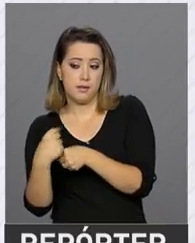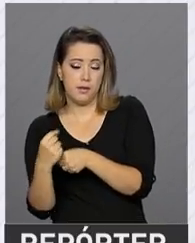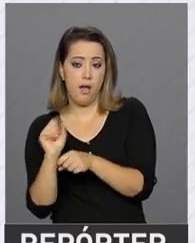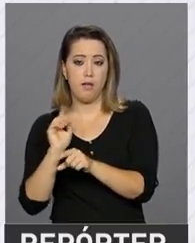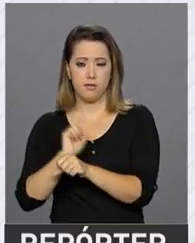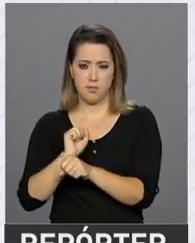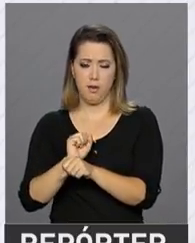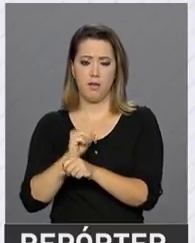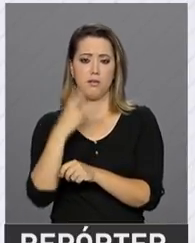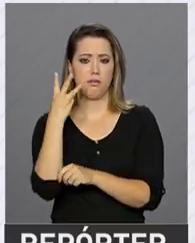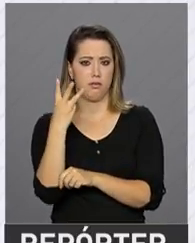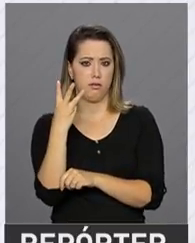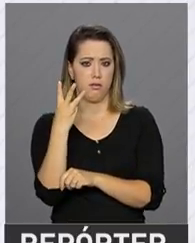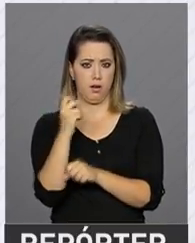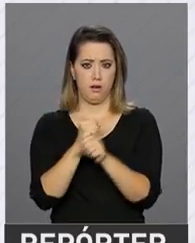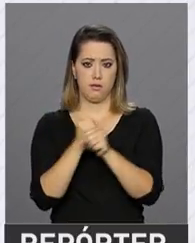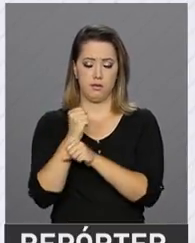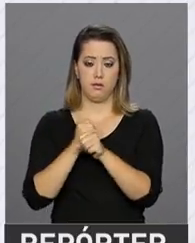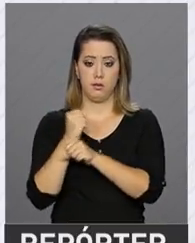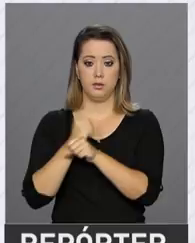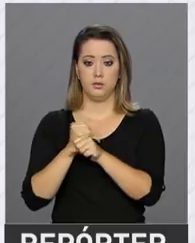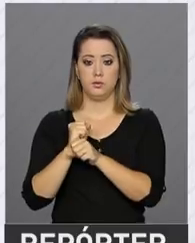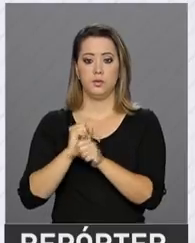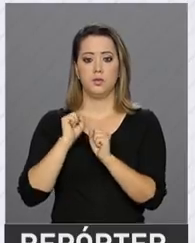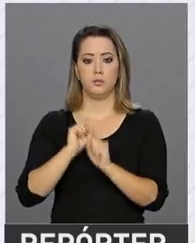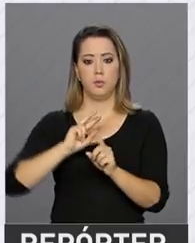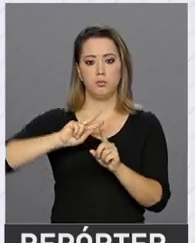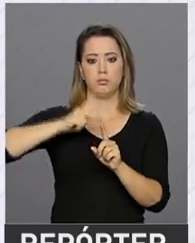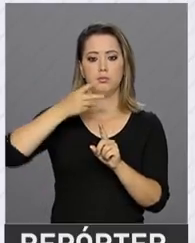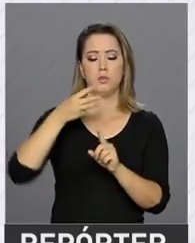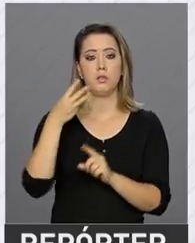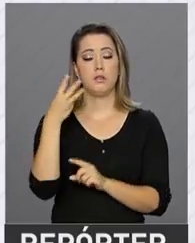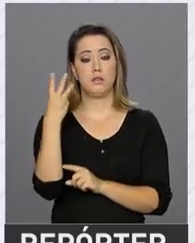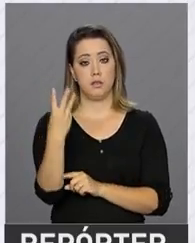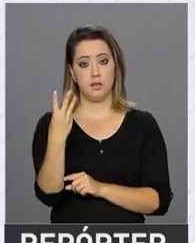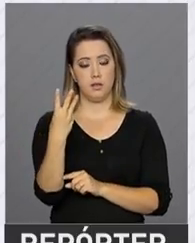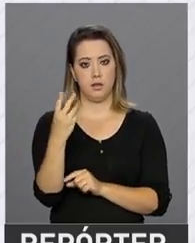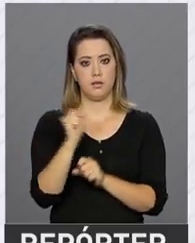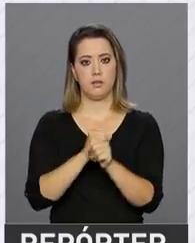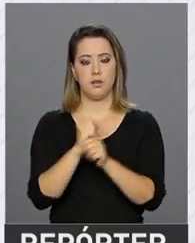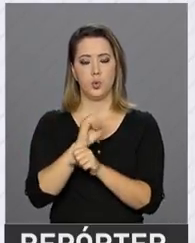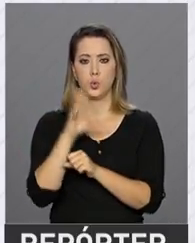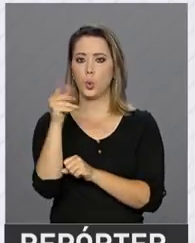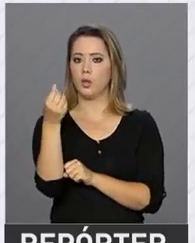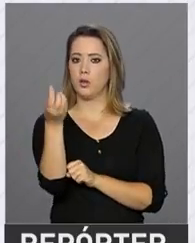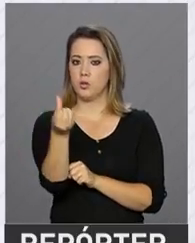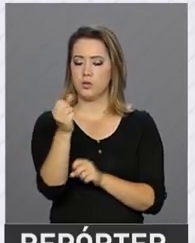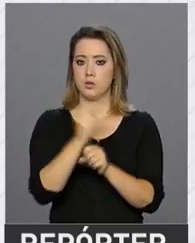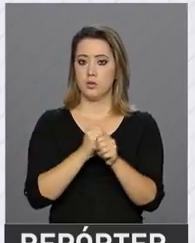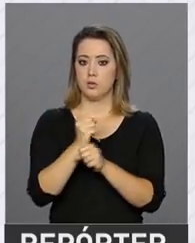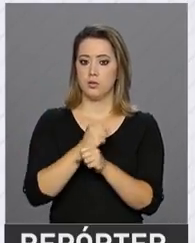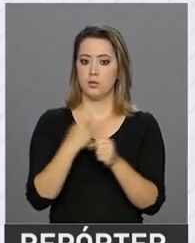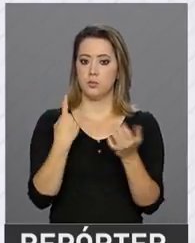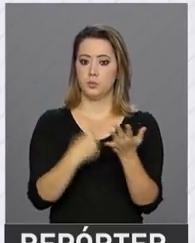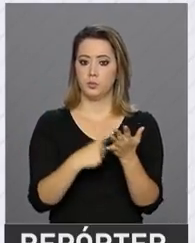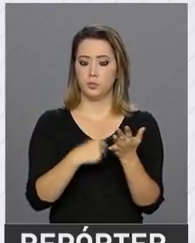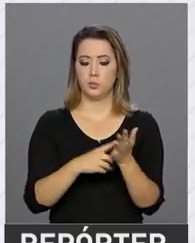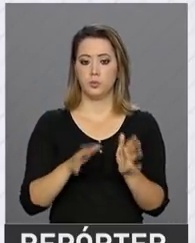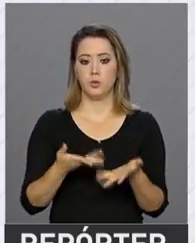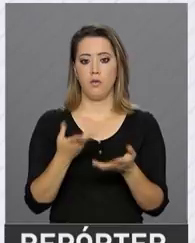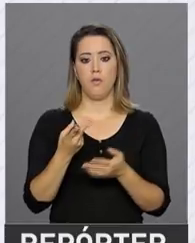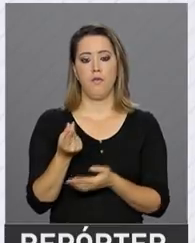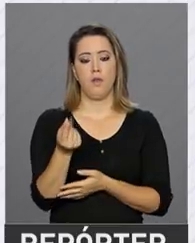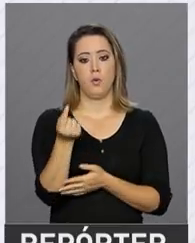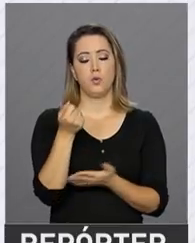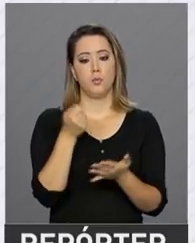ter uma duração de 3 anos prorrogáveis por mais três como incentivo para a Adesão será pago um